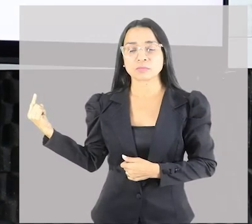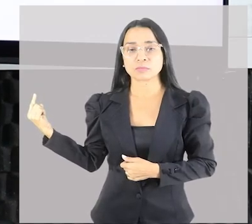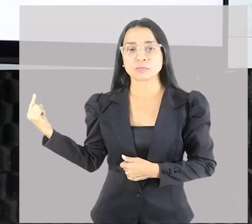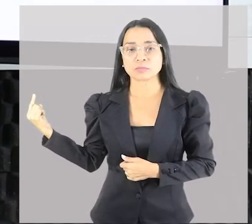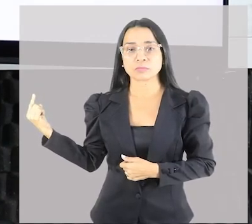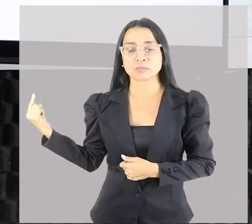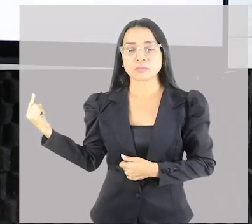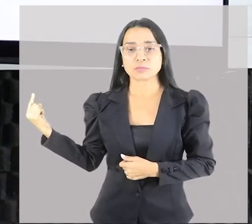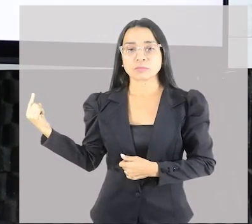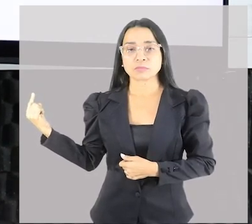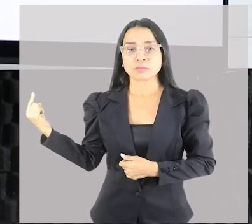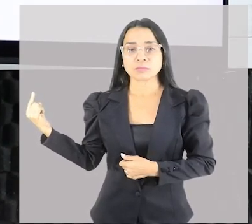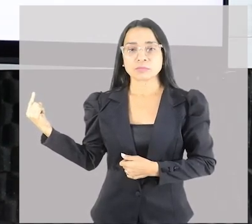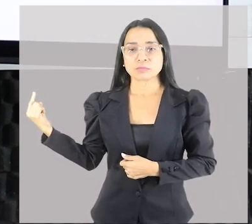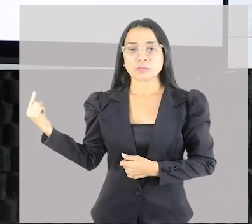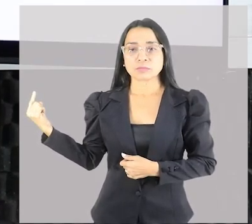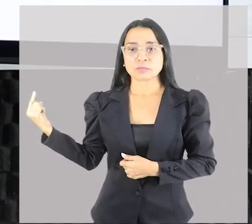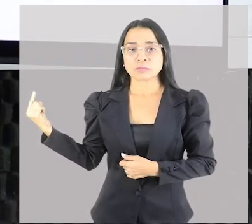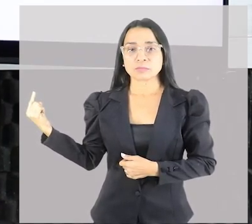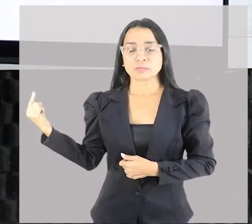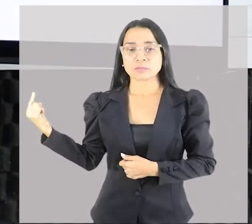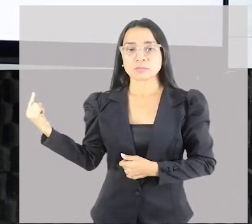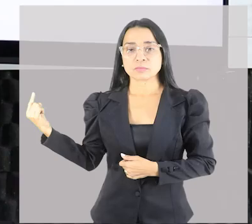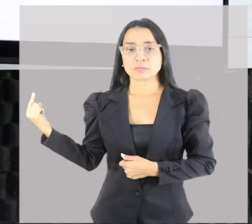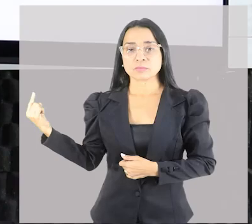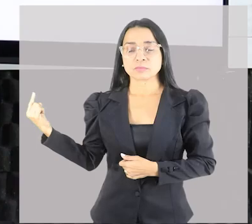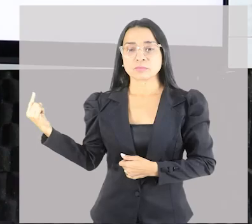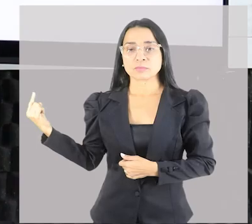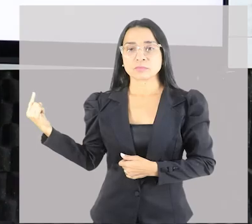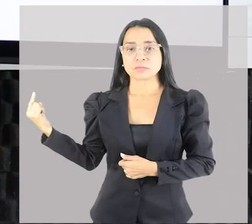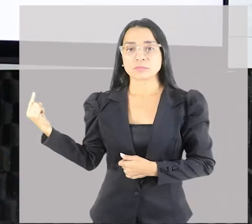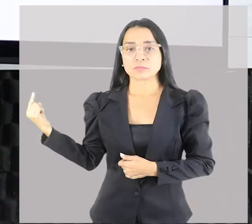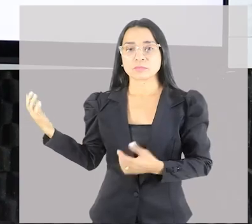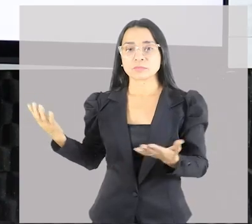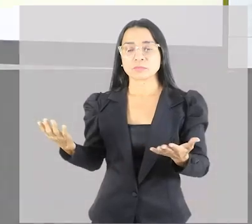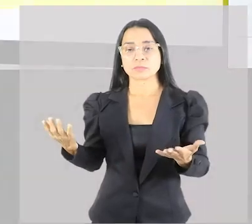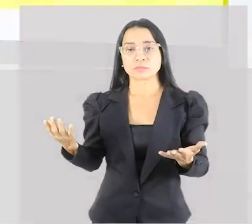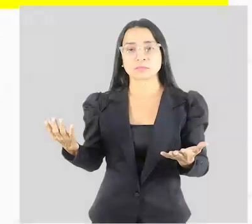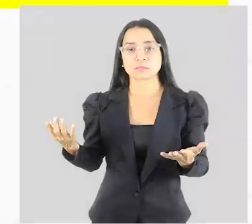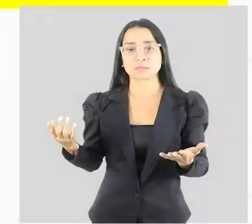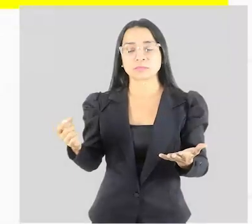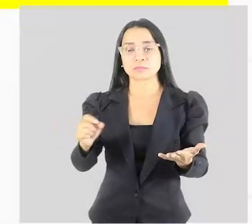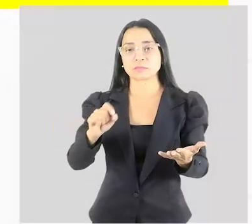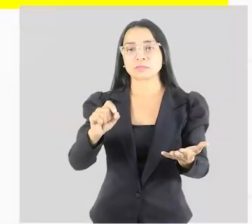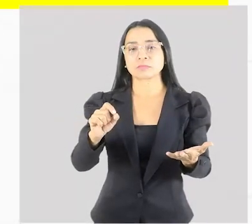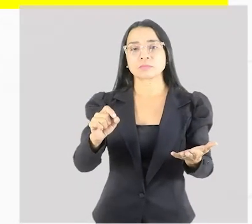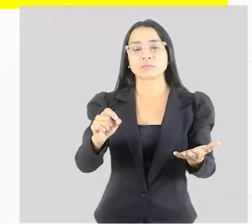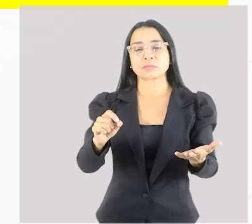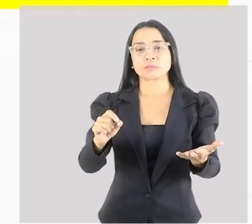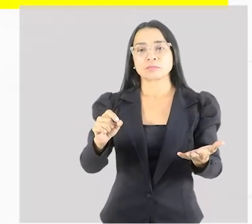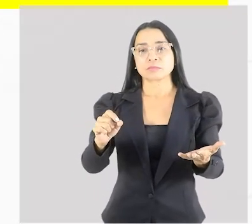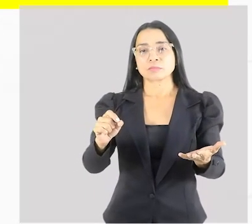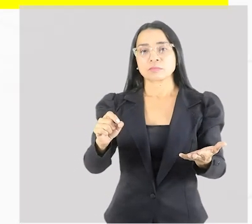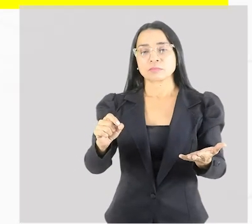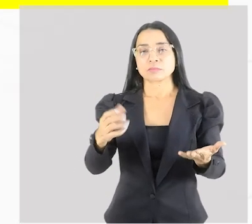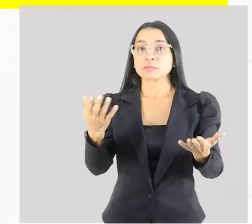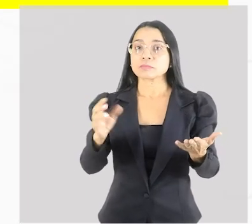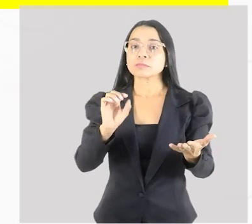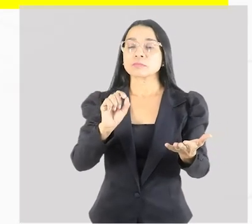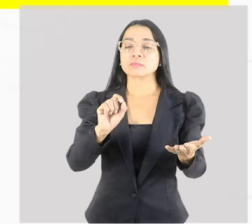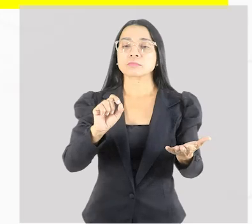visuais, musicais, lúdicas, lendas, costumes, tradições. Bumba Meu Boi, né?